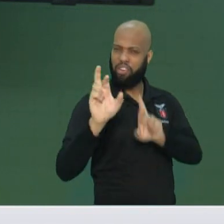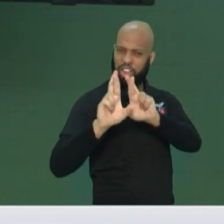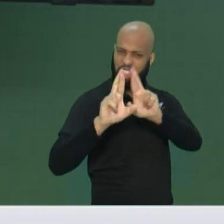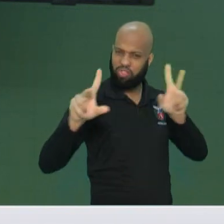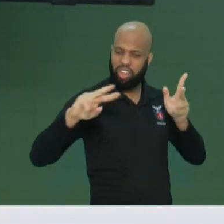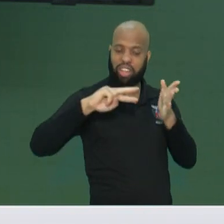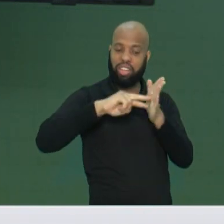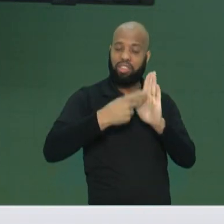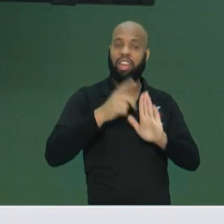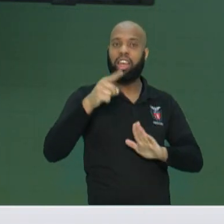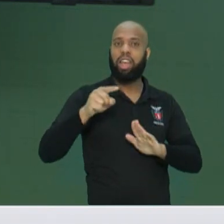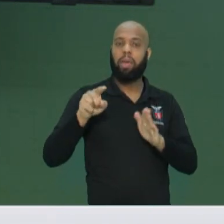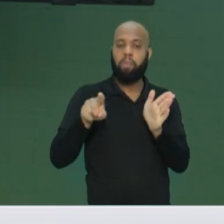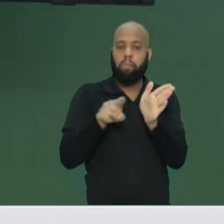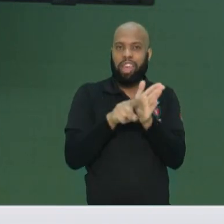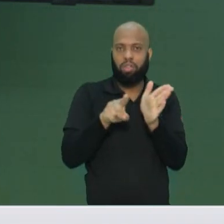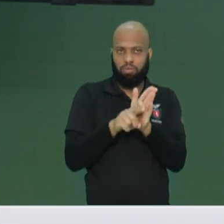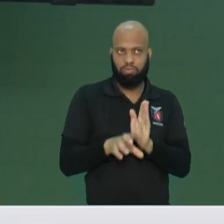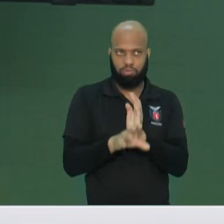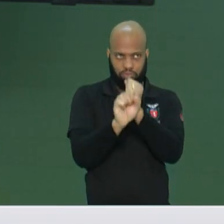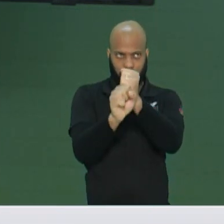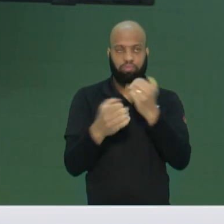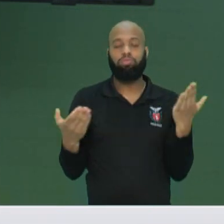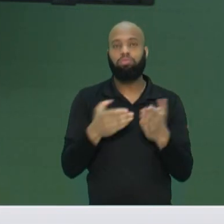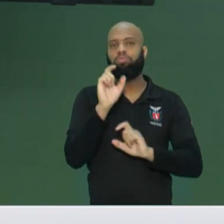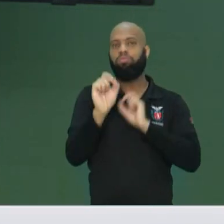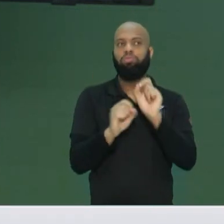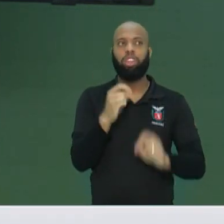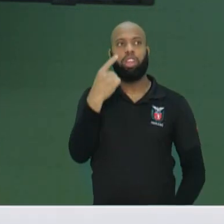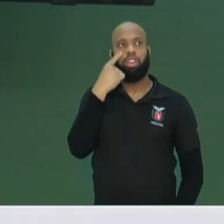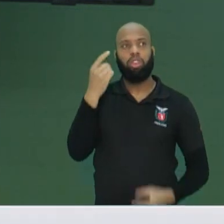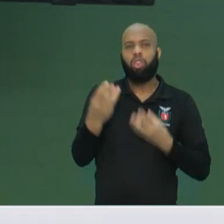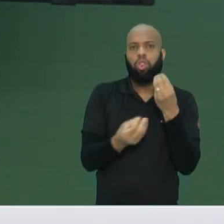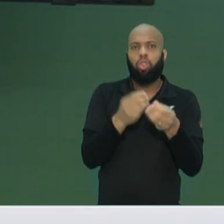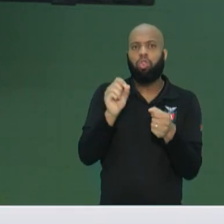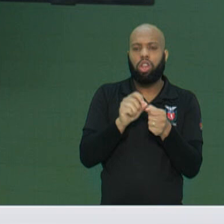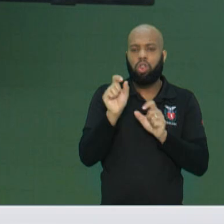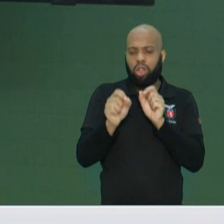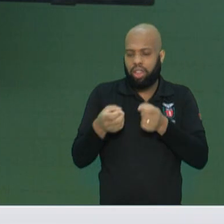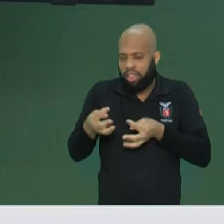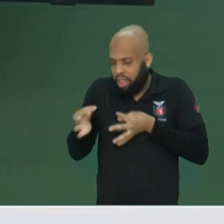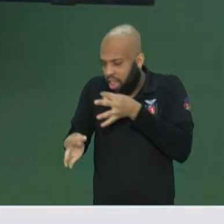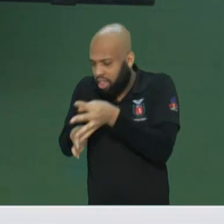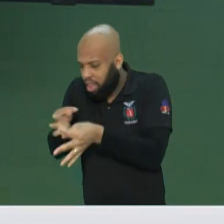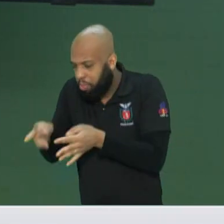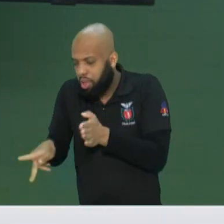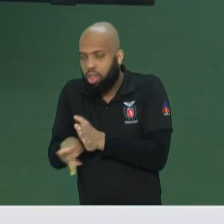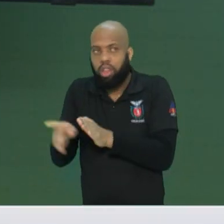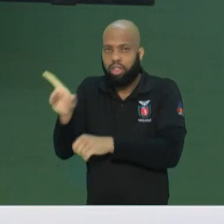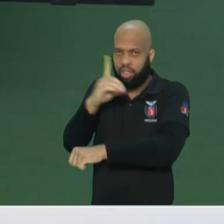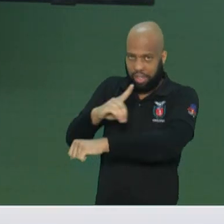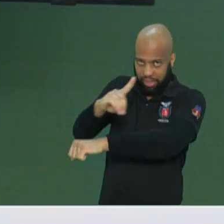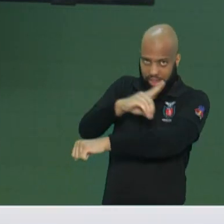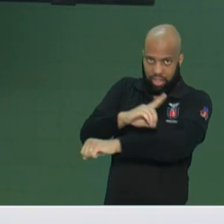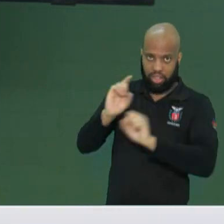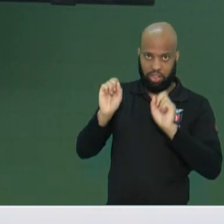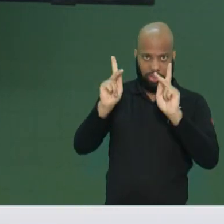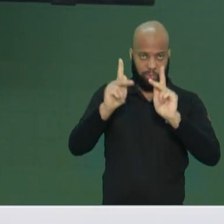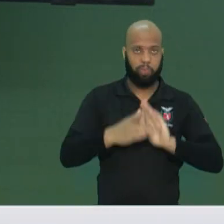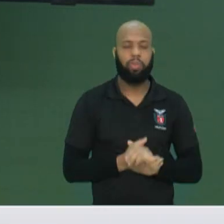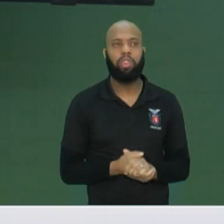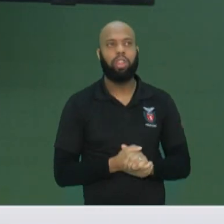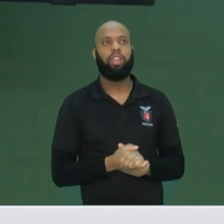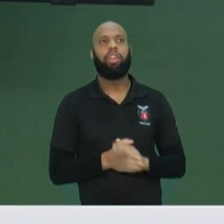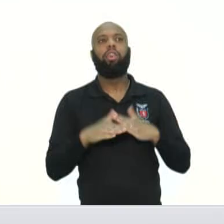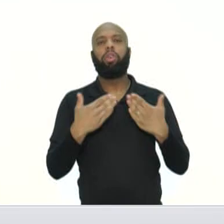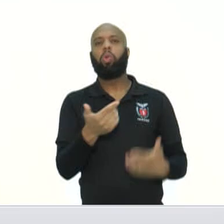isso? Ótimo! Vamos ver agora como é feito o tratamento da dengue, ok?